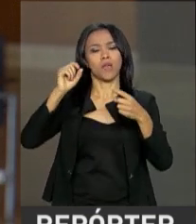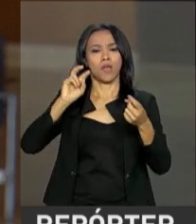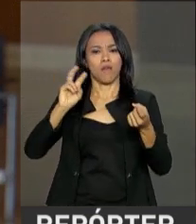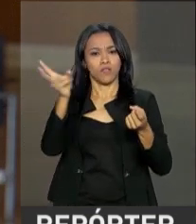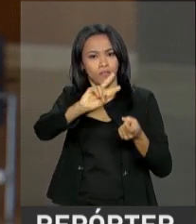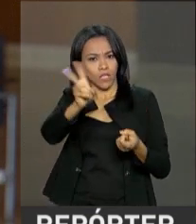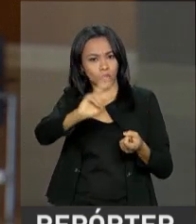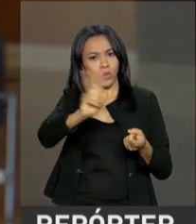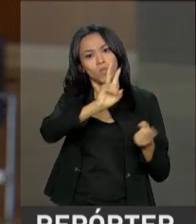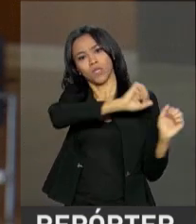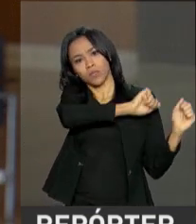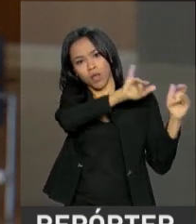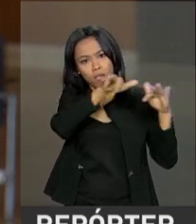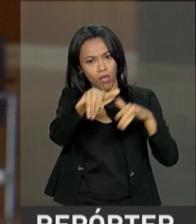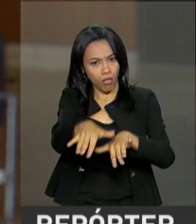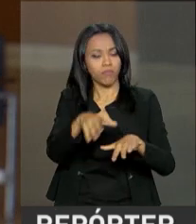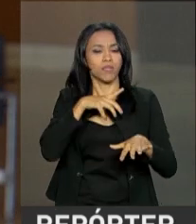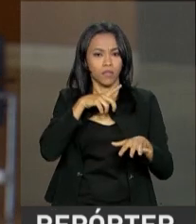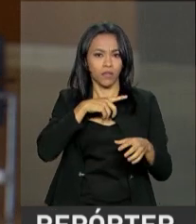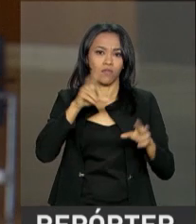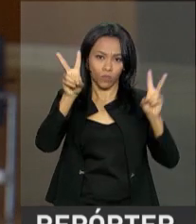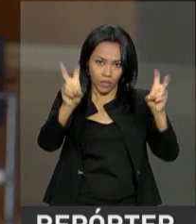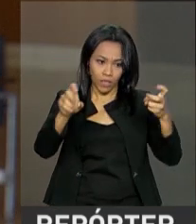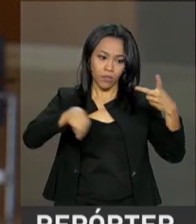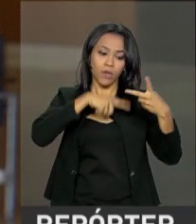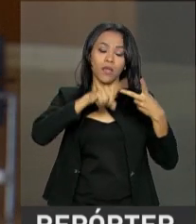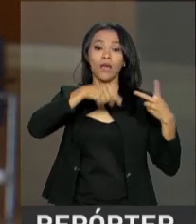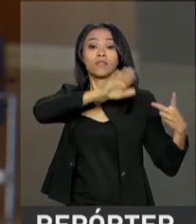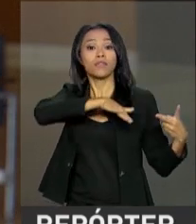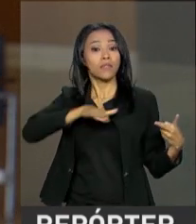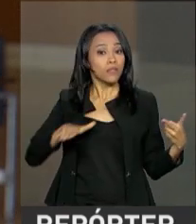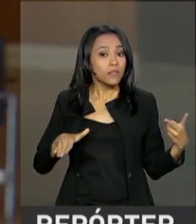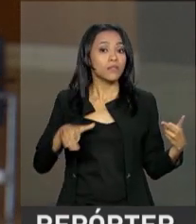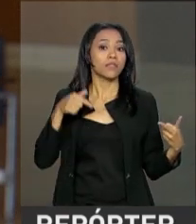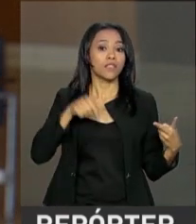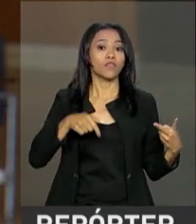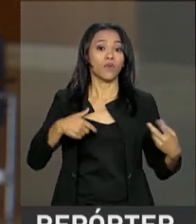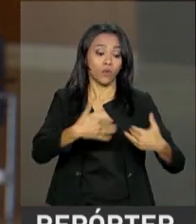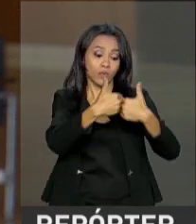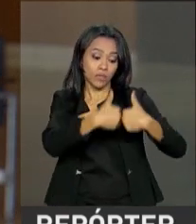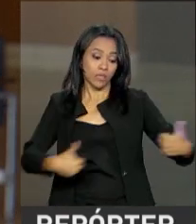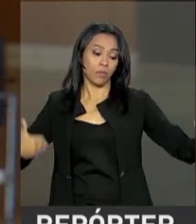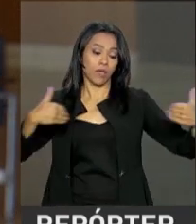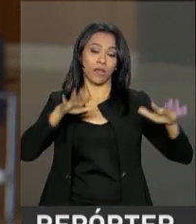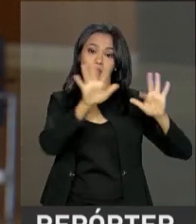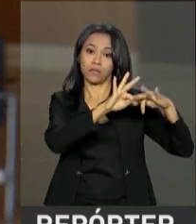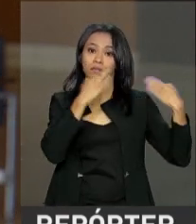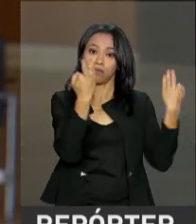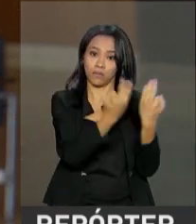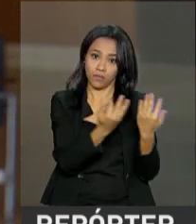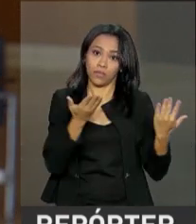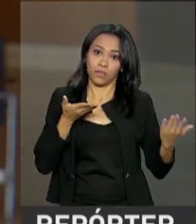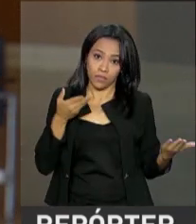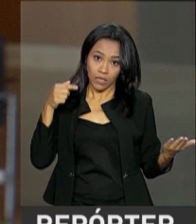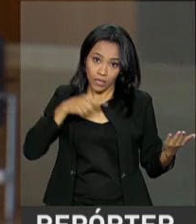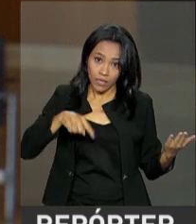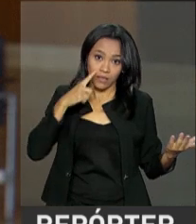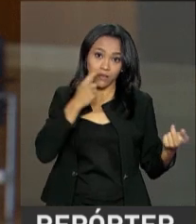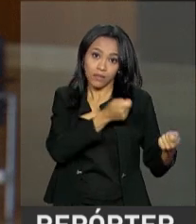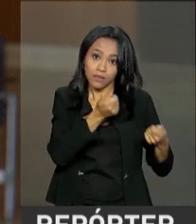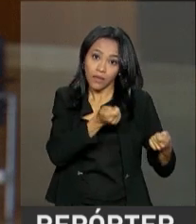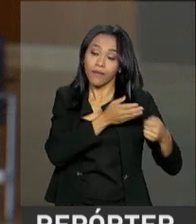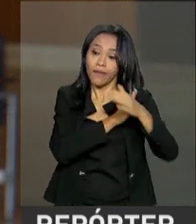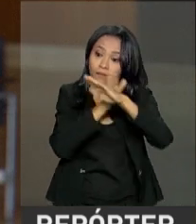migração dos venezuelanos também falaram sobre a questão das crianças que estão foram afastados dos pais nos estados unidos esses pais tentaram entrar ilegalmente